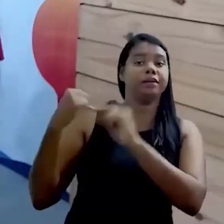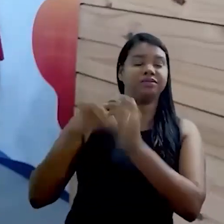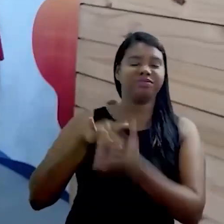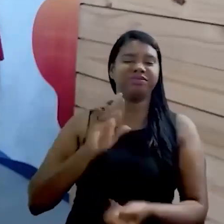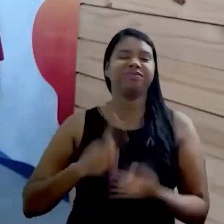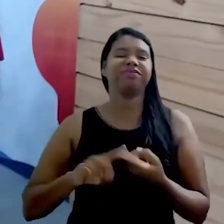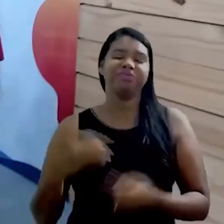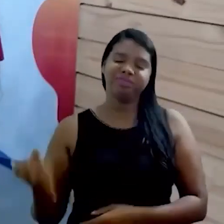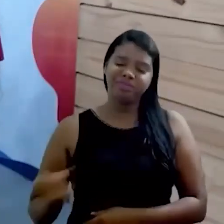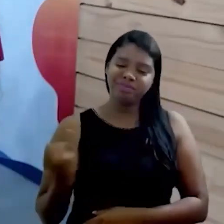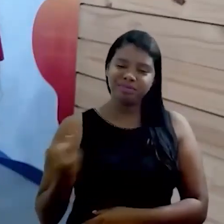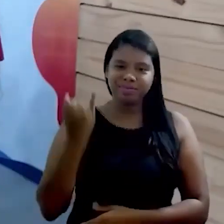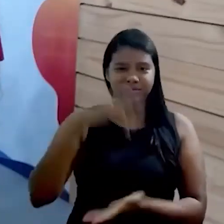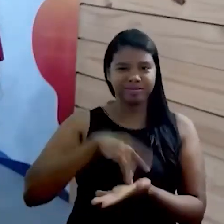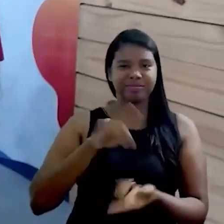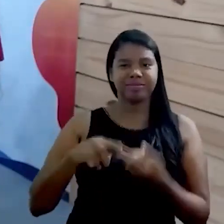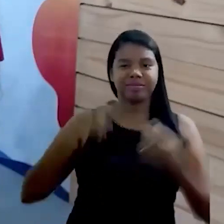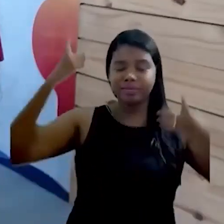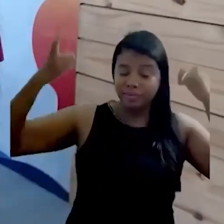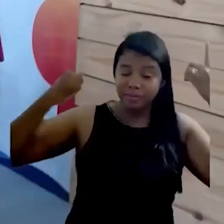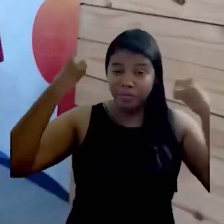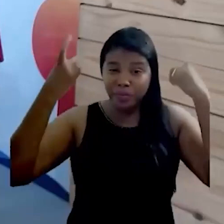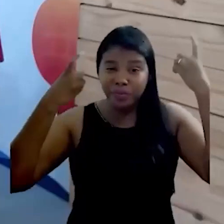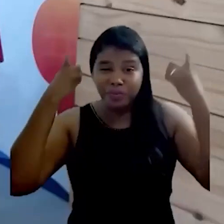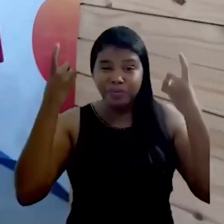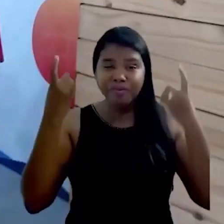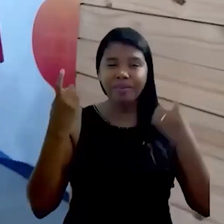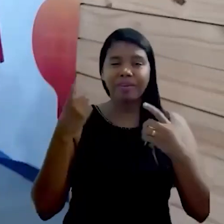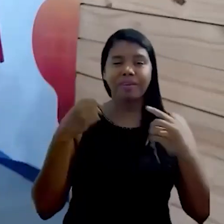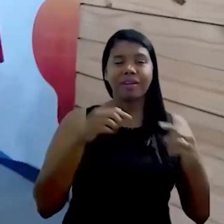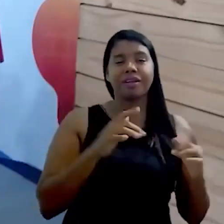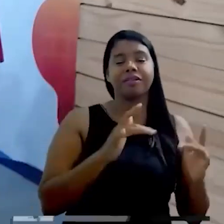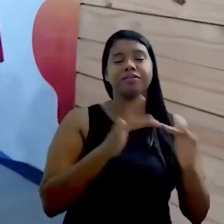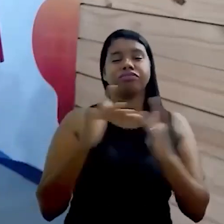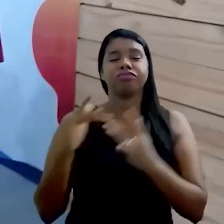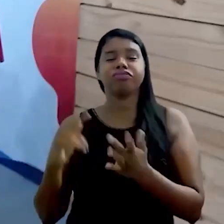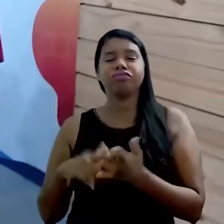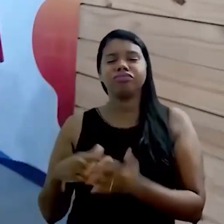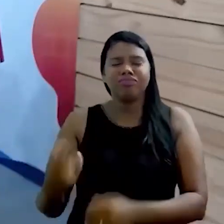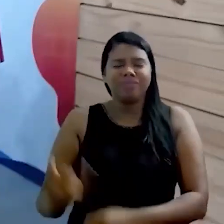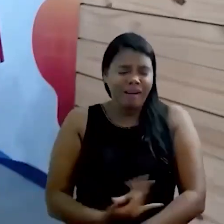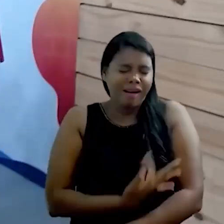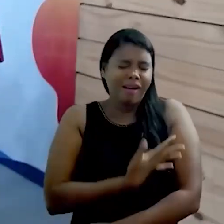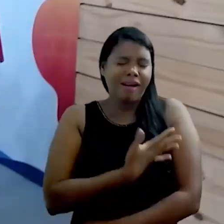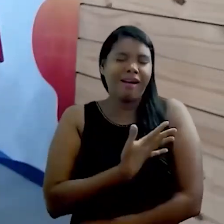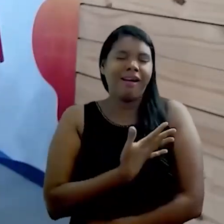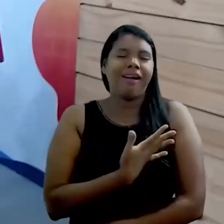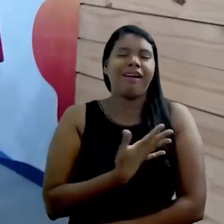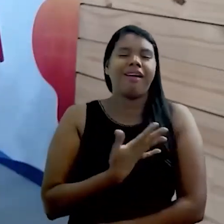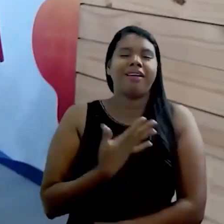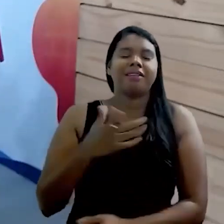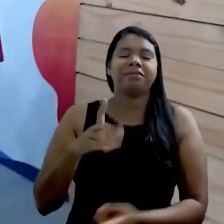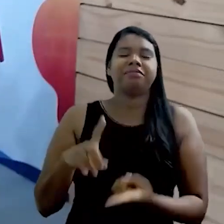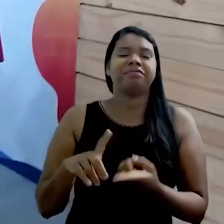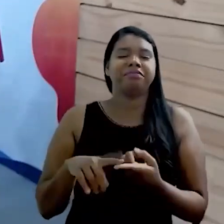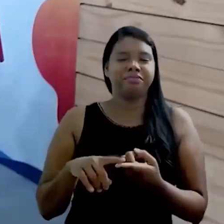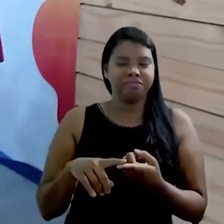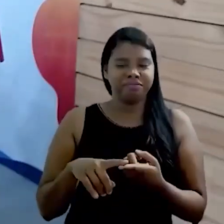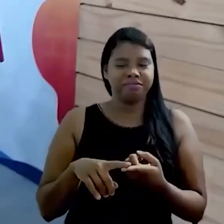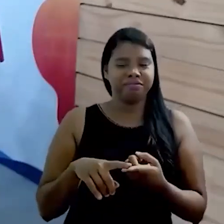e aí é importante sim a gente se preocupar com a questão do marketing, da conexão emocional com o nosso cliente, com o nosso